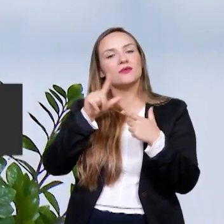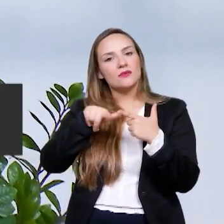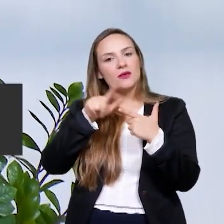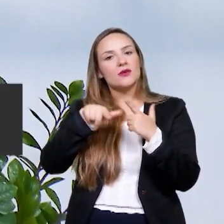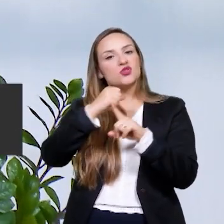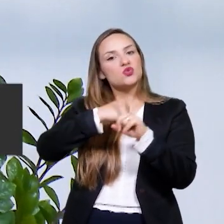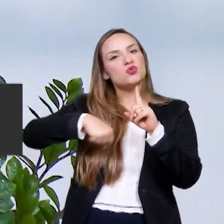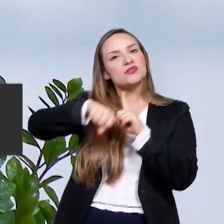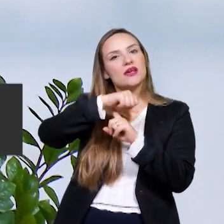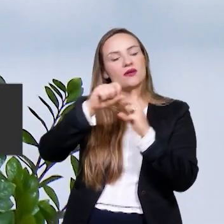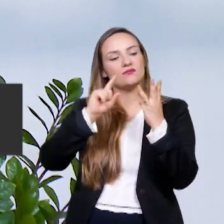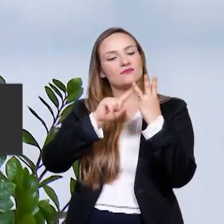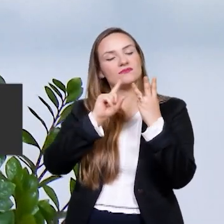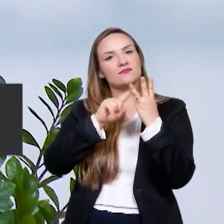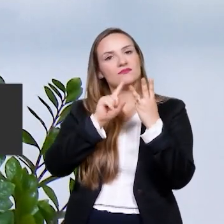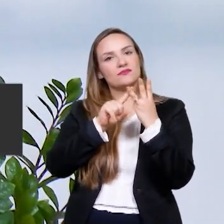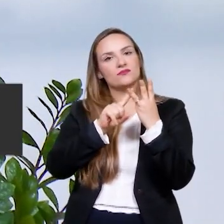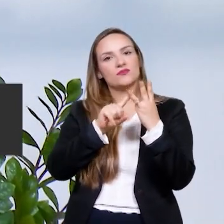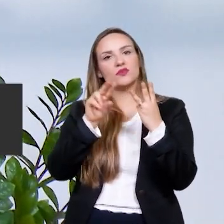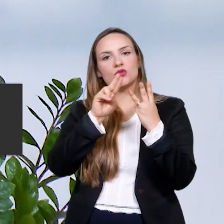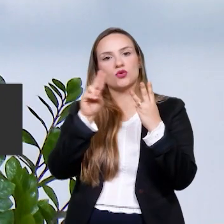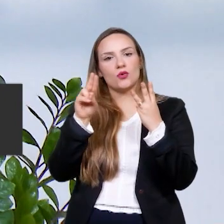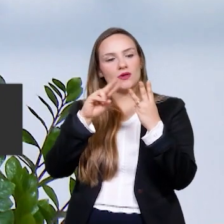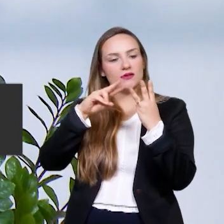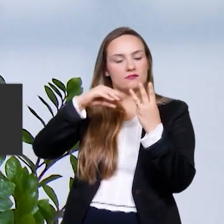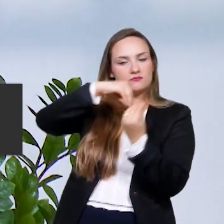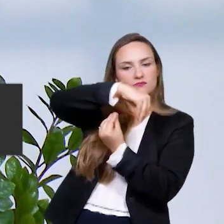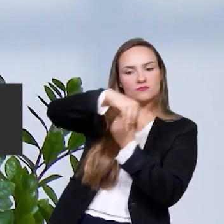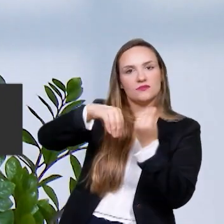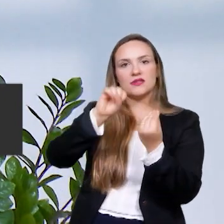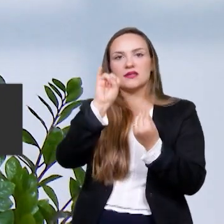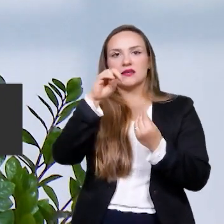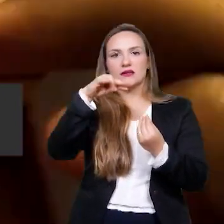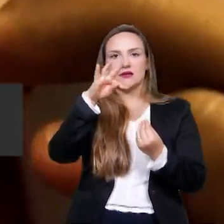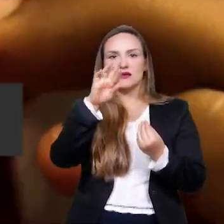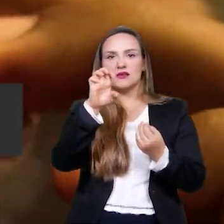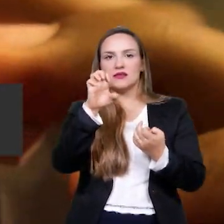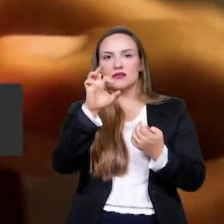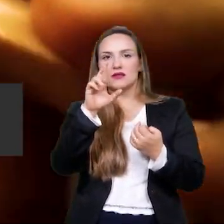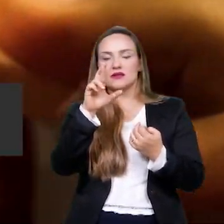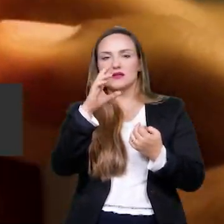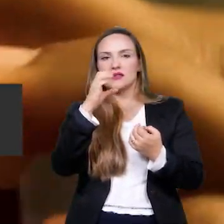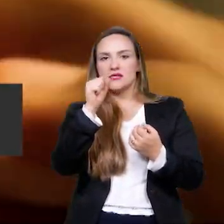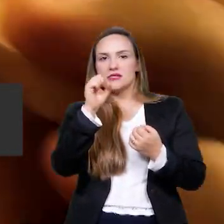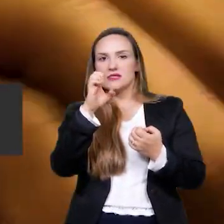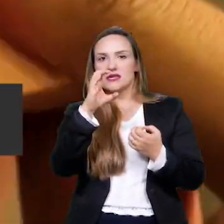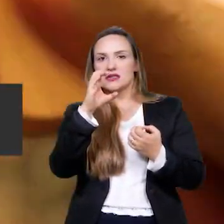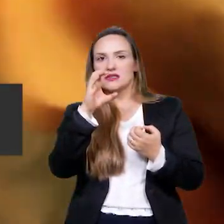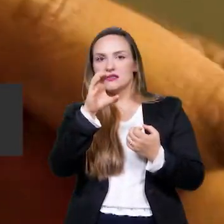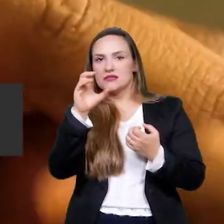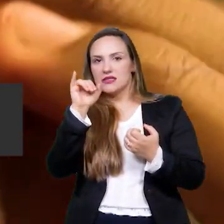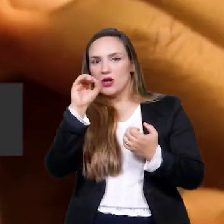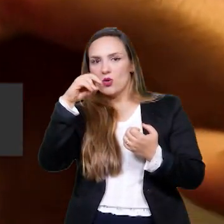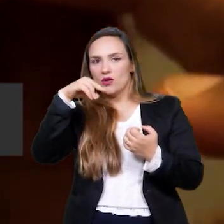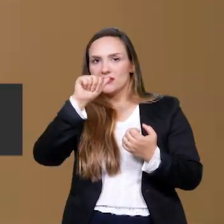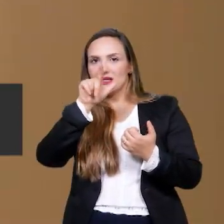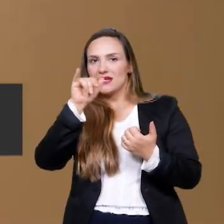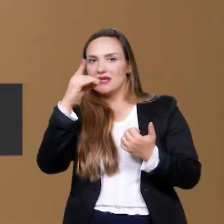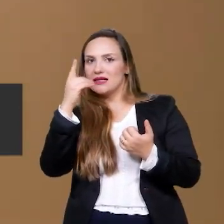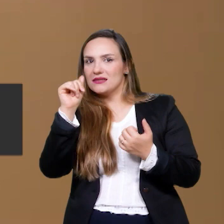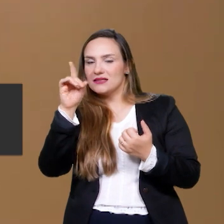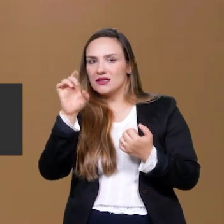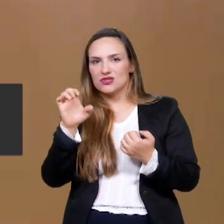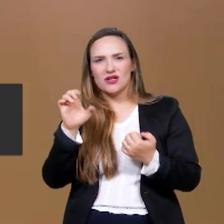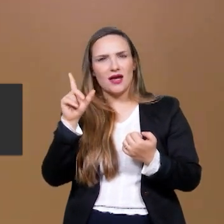social. E isso está atrelado, né? Nós chamamos isso de interseccionalidade. E a mulher preta, ela encontra-se na base